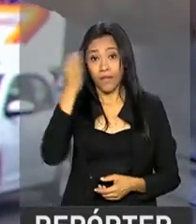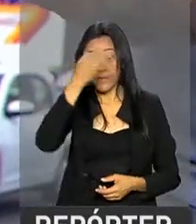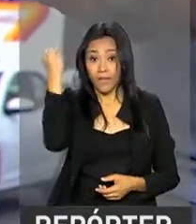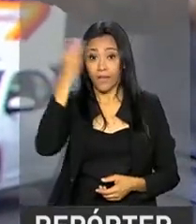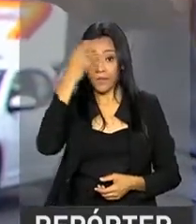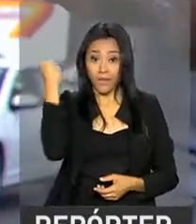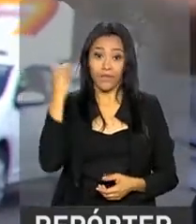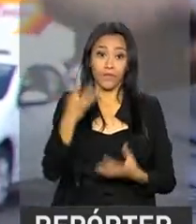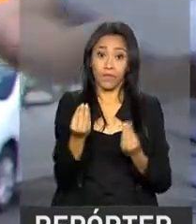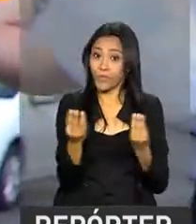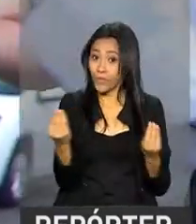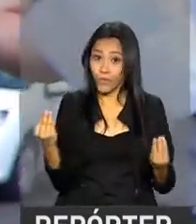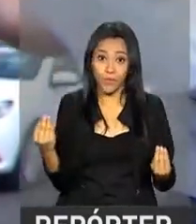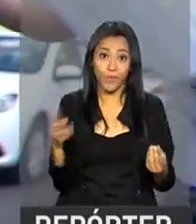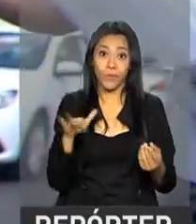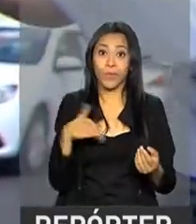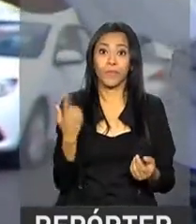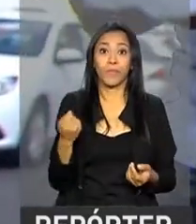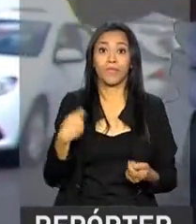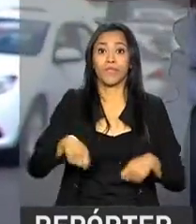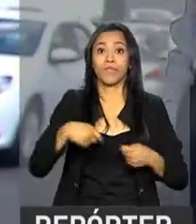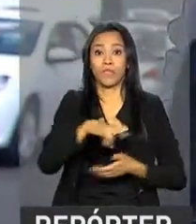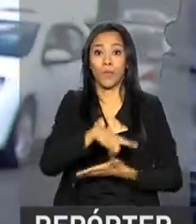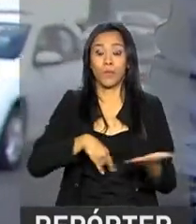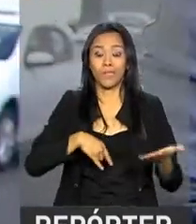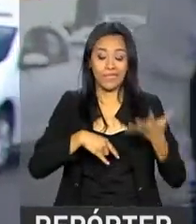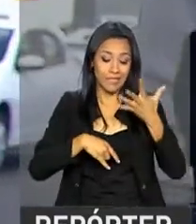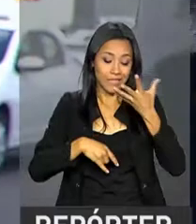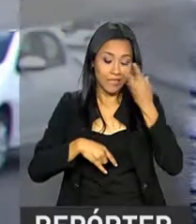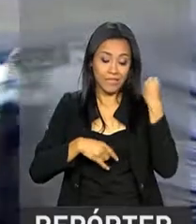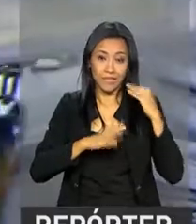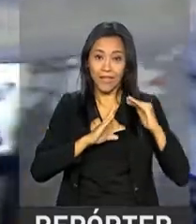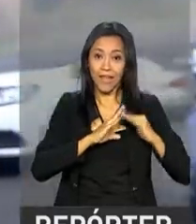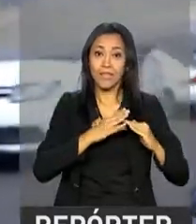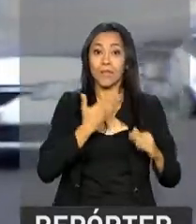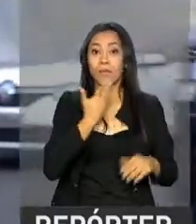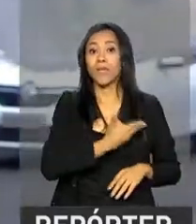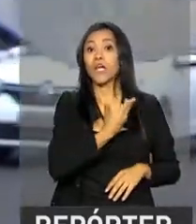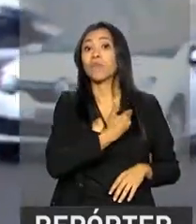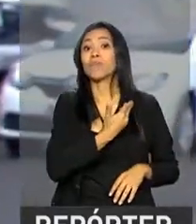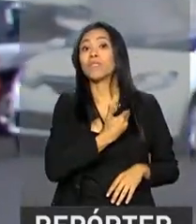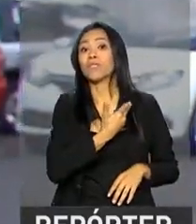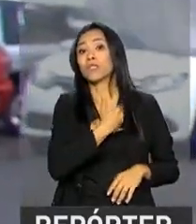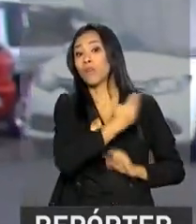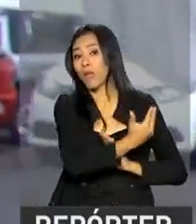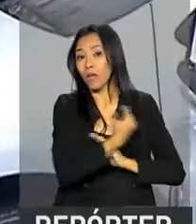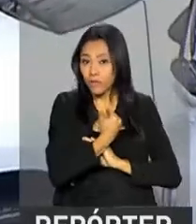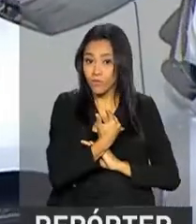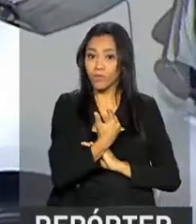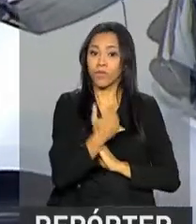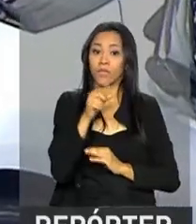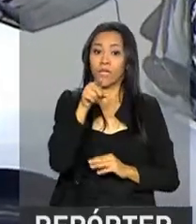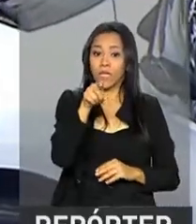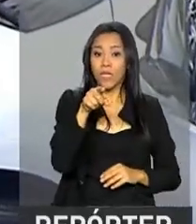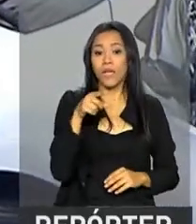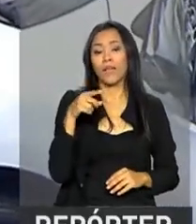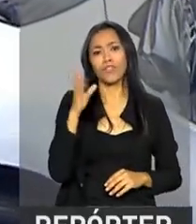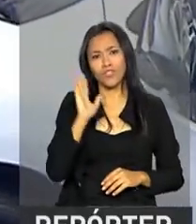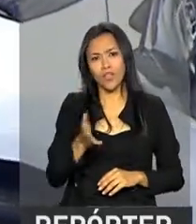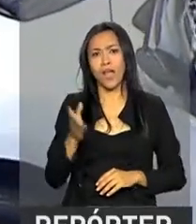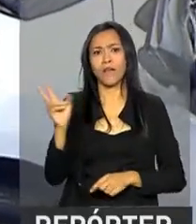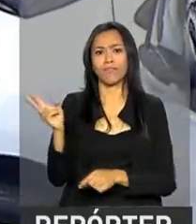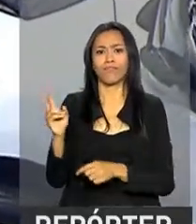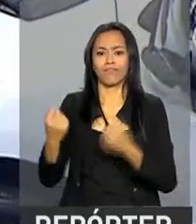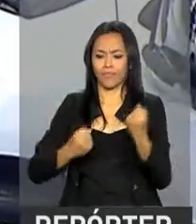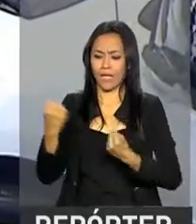carteira quando precisa de algum documento que deixou em casa pede ajuda a amigos para resolver o problema até em links ela já foi